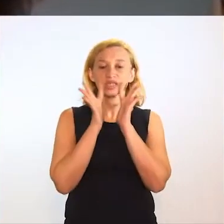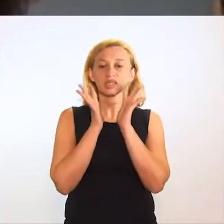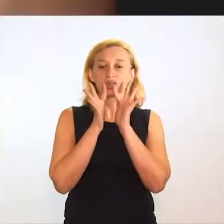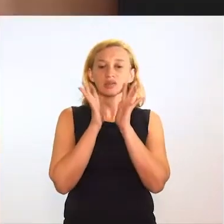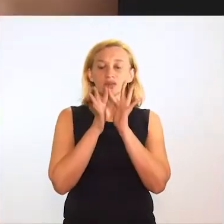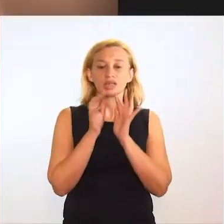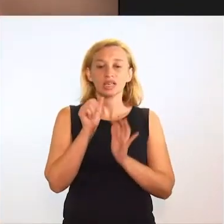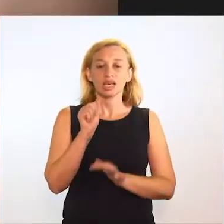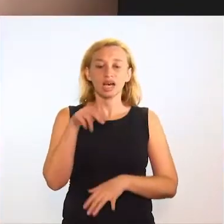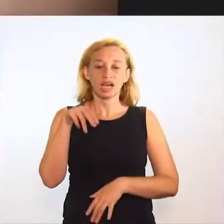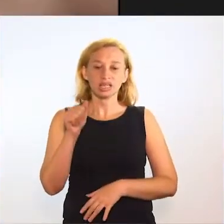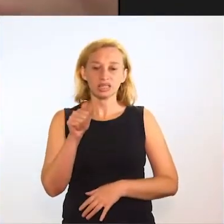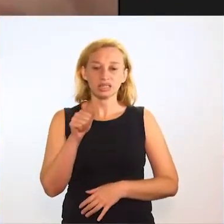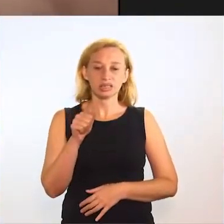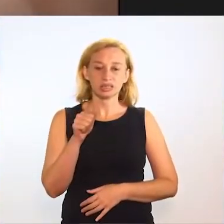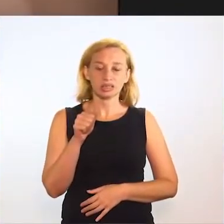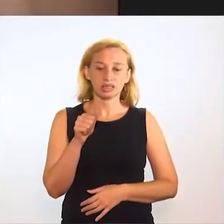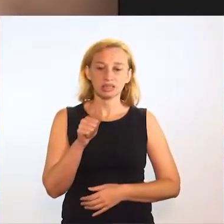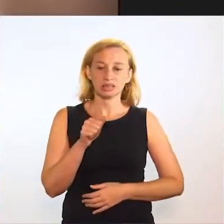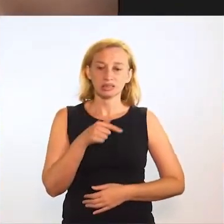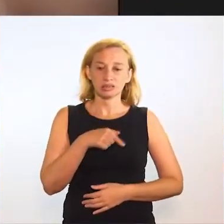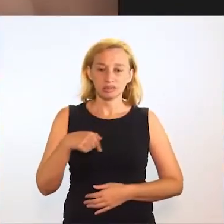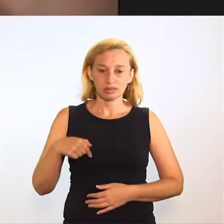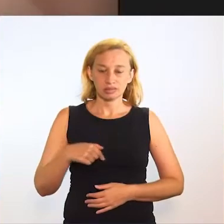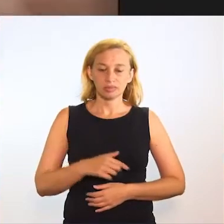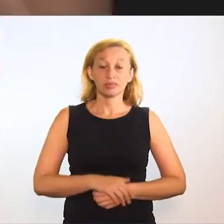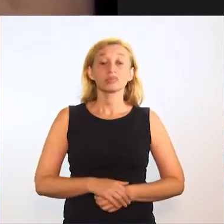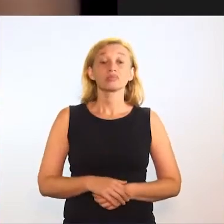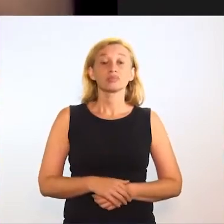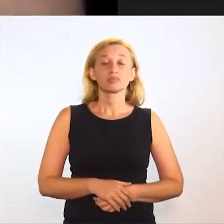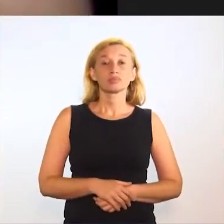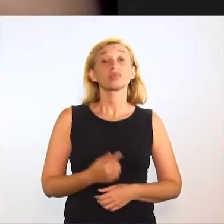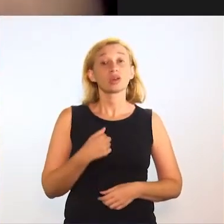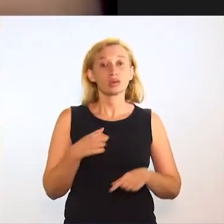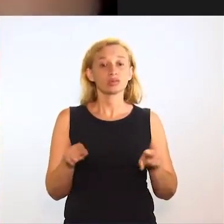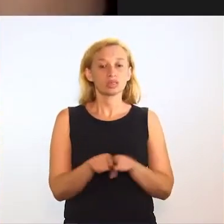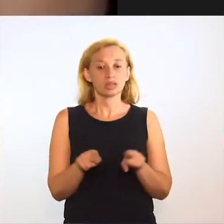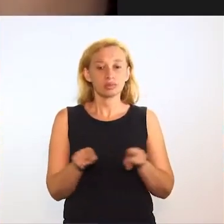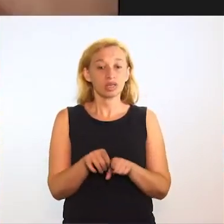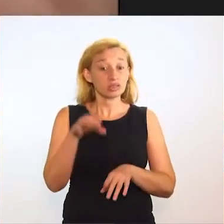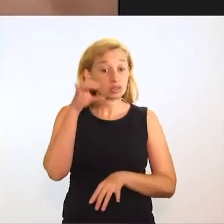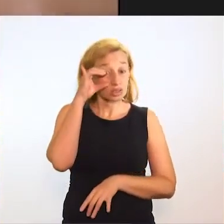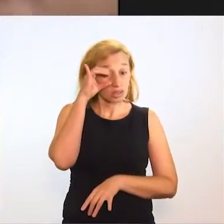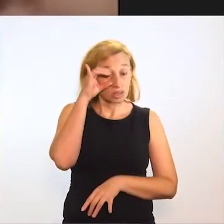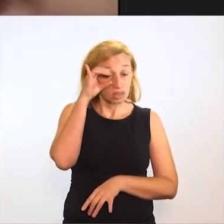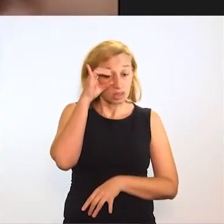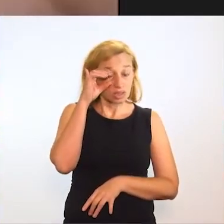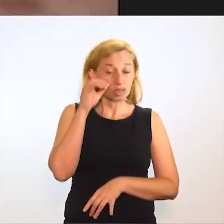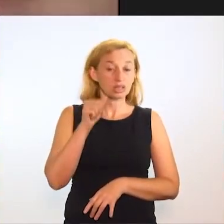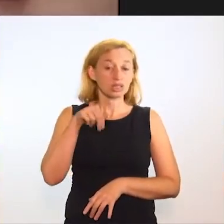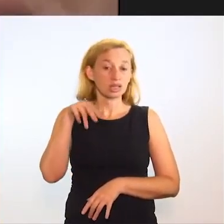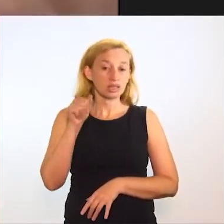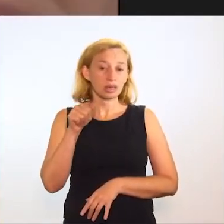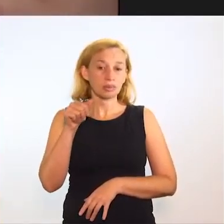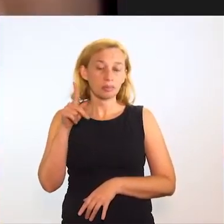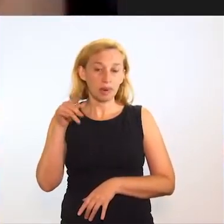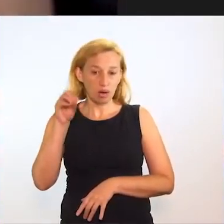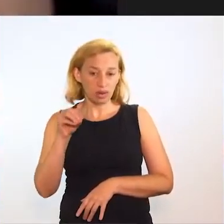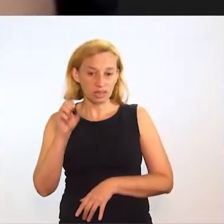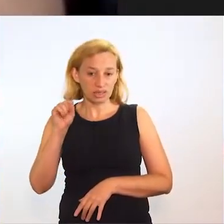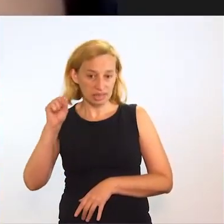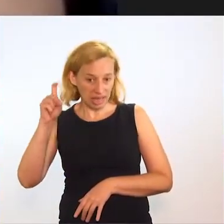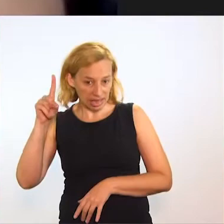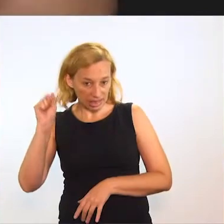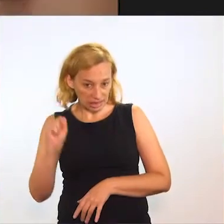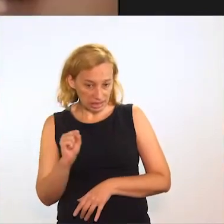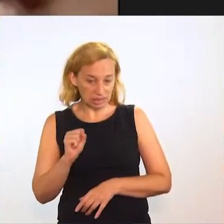Eu estou no Facebook, Ana com 2 N's, Paula Salles. Estou também no Instagram, Ana